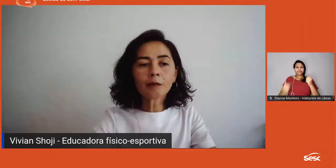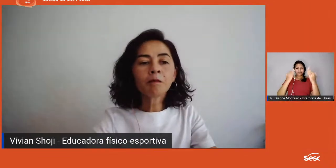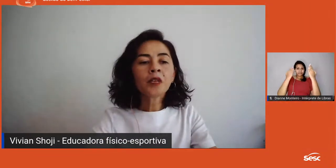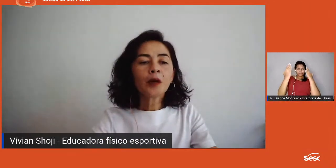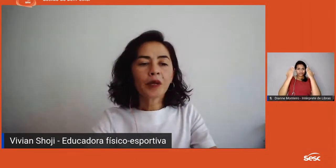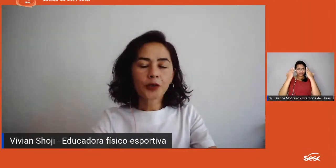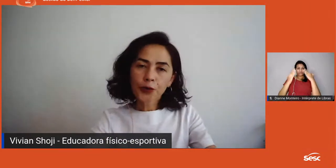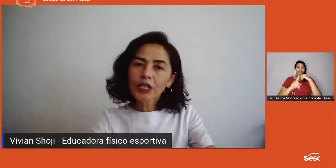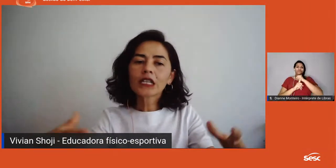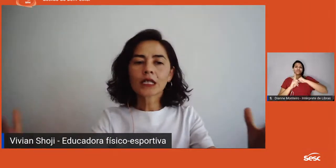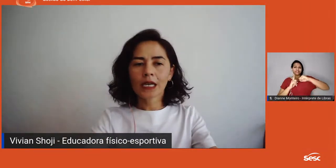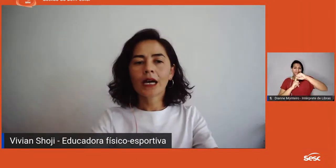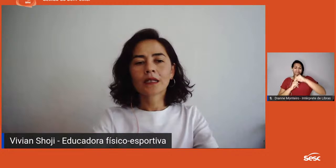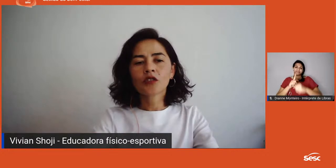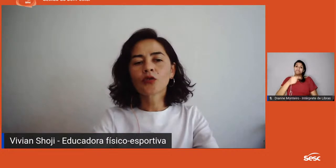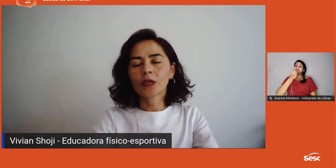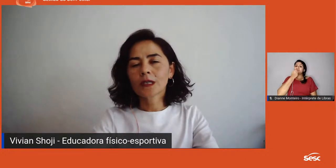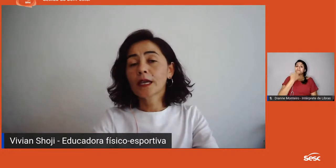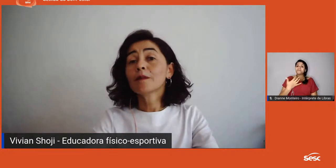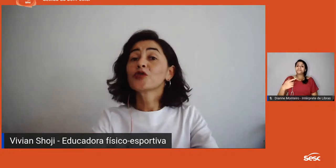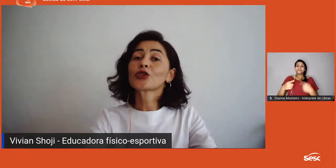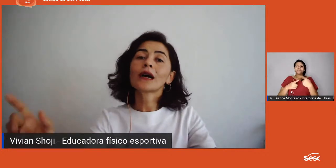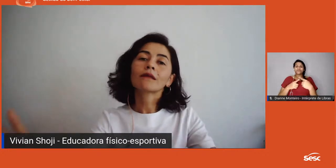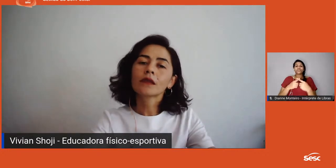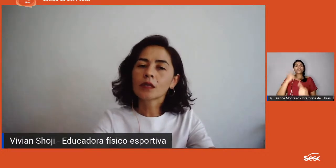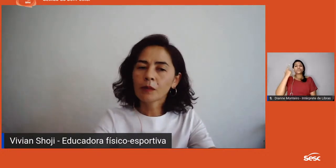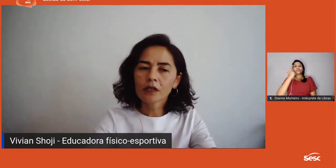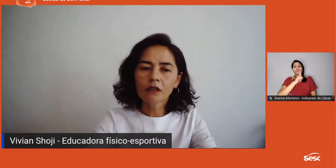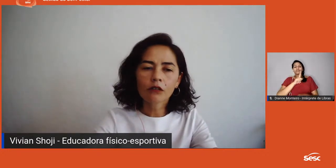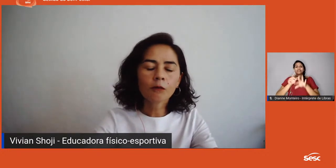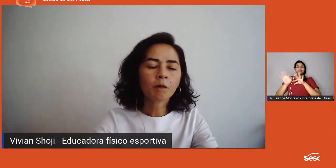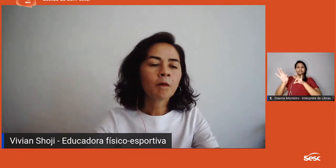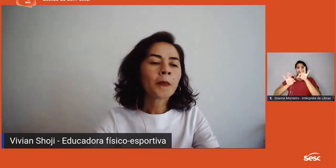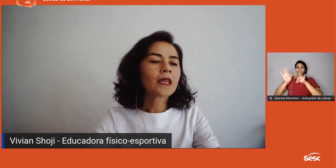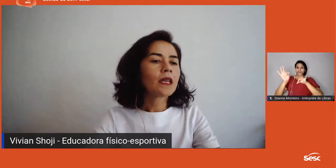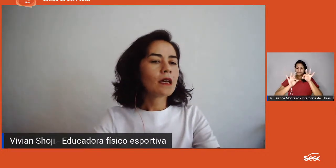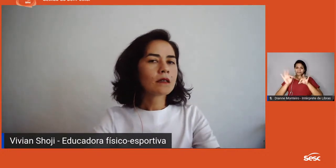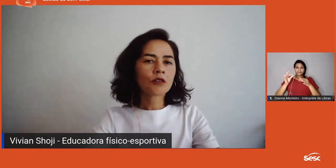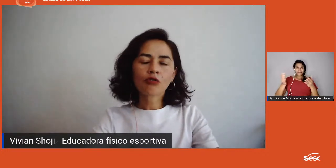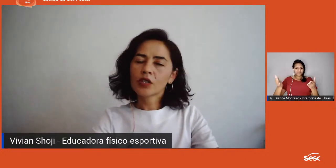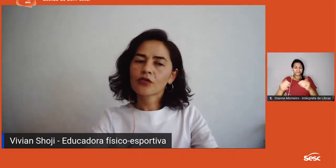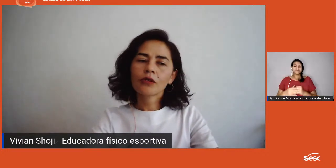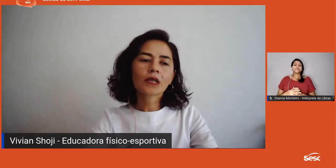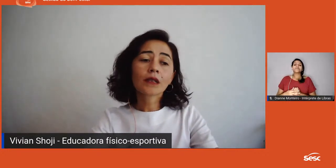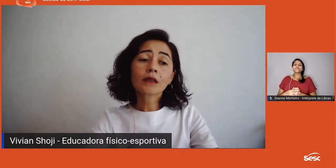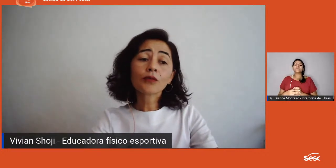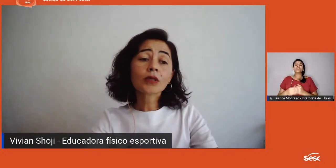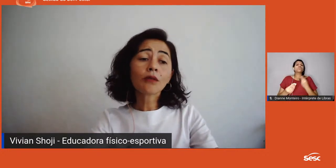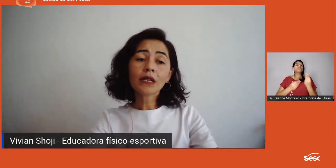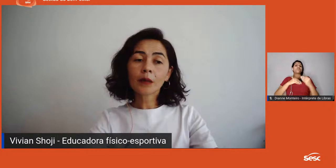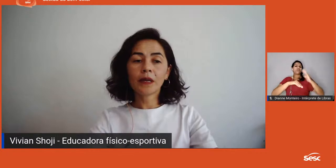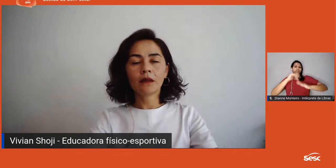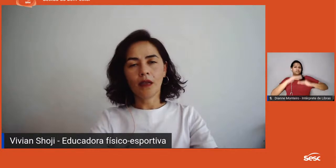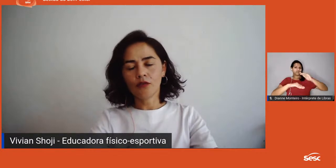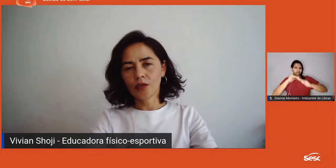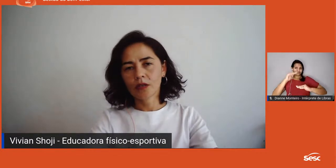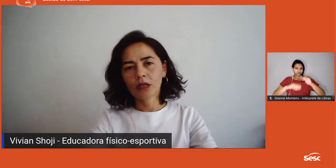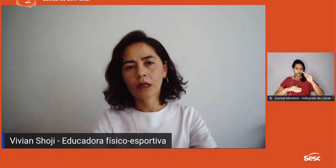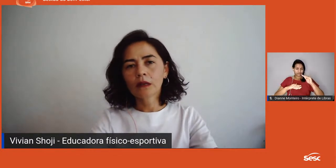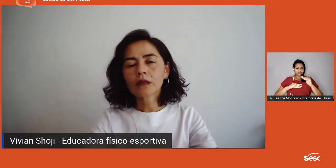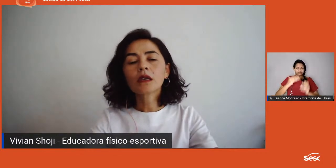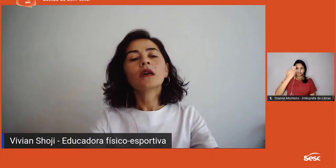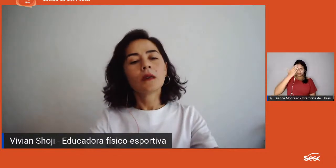bacana para a gente organizar as ações, né? Já antecipando que essas dimensões, elas não são independentes.